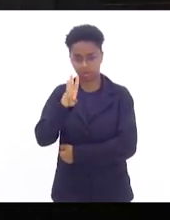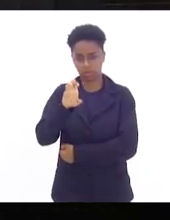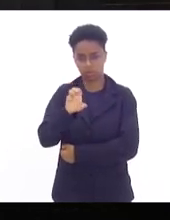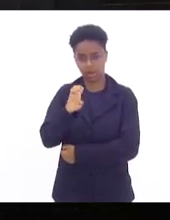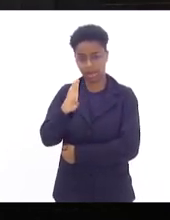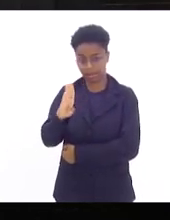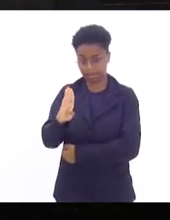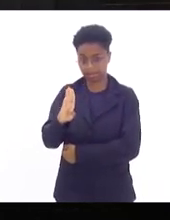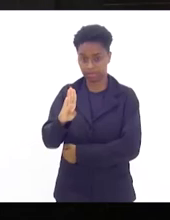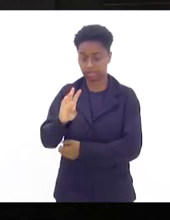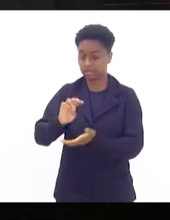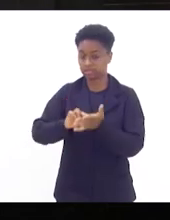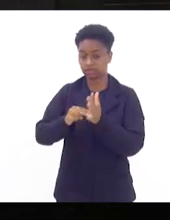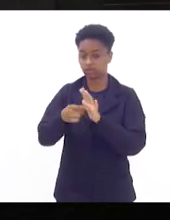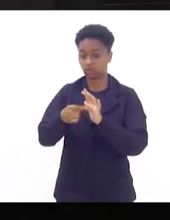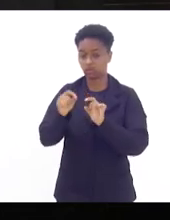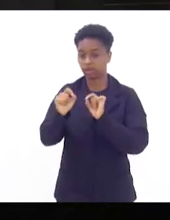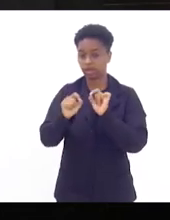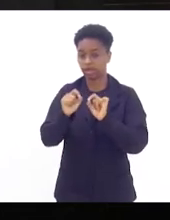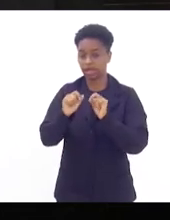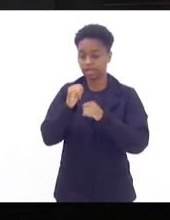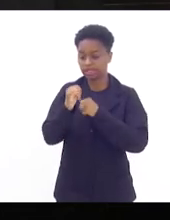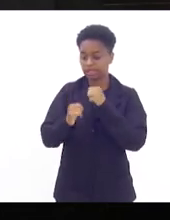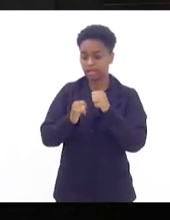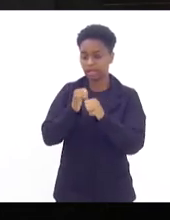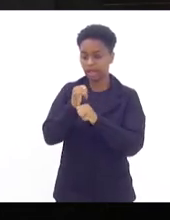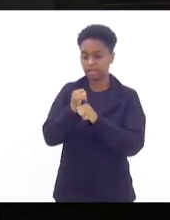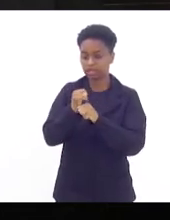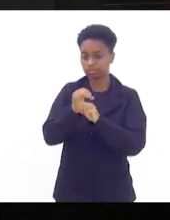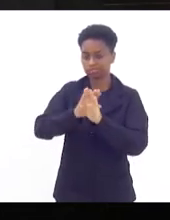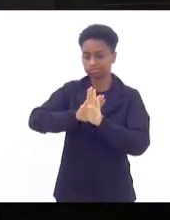no subterrâneo da internet,